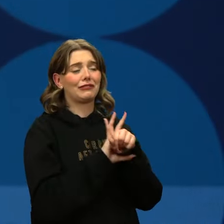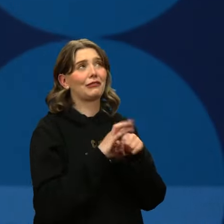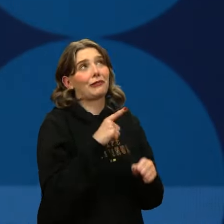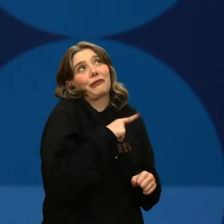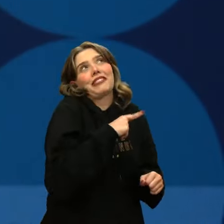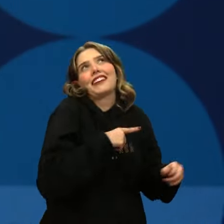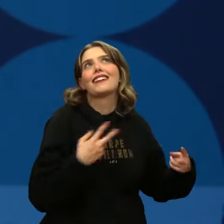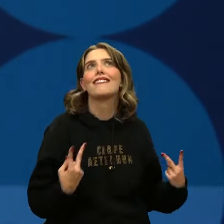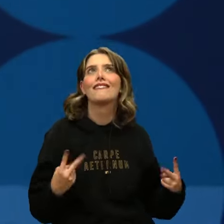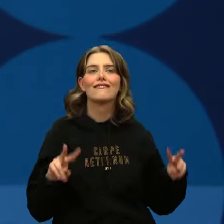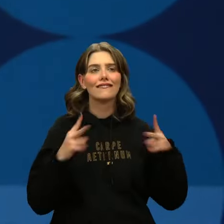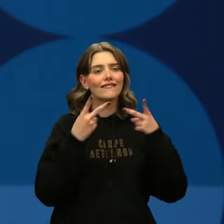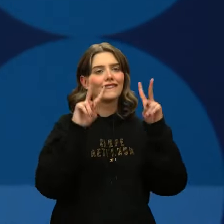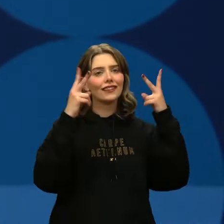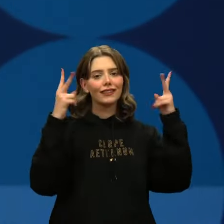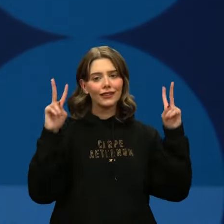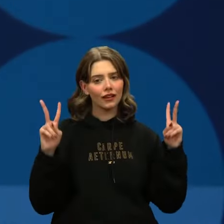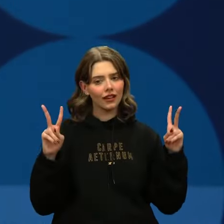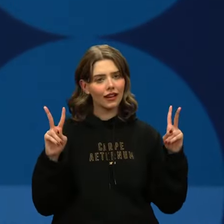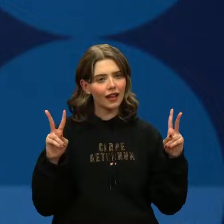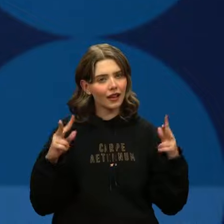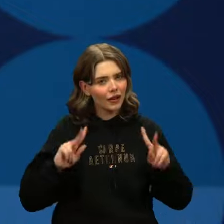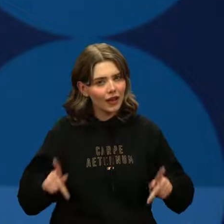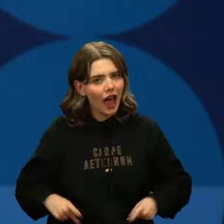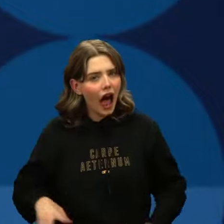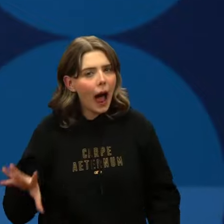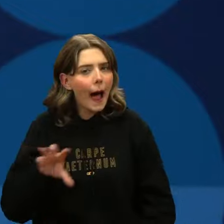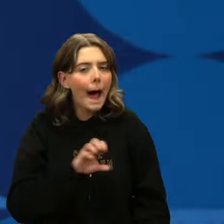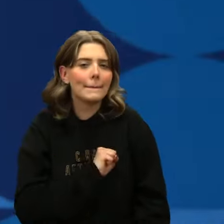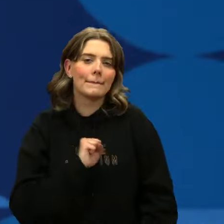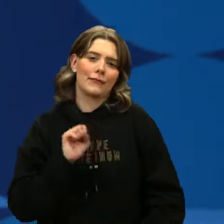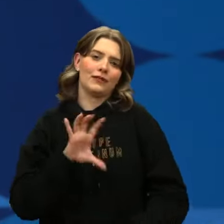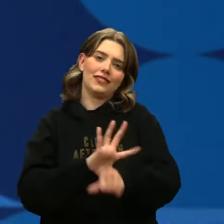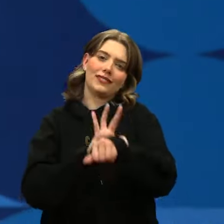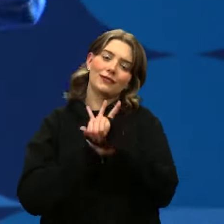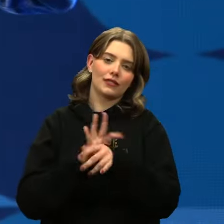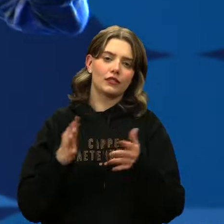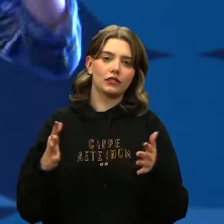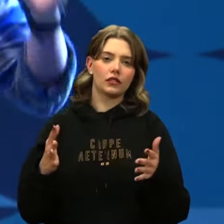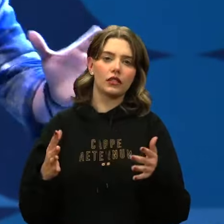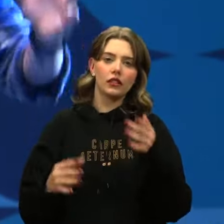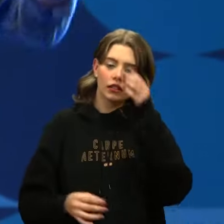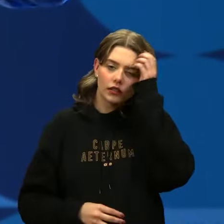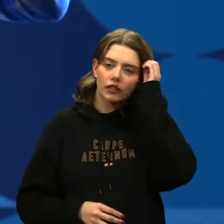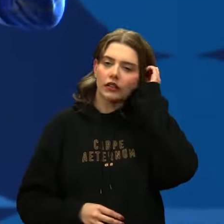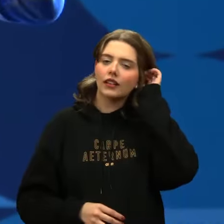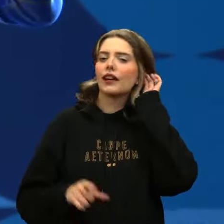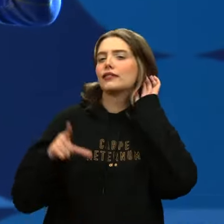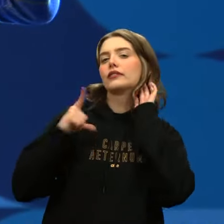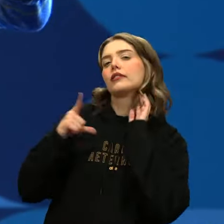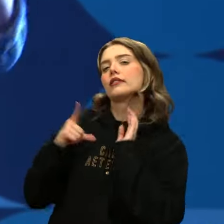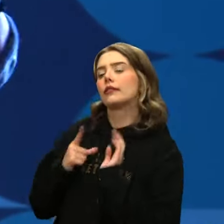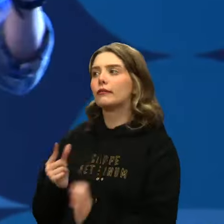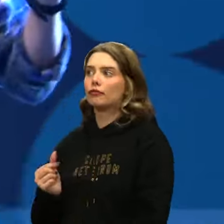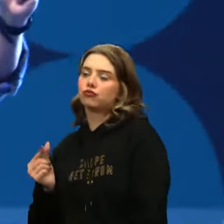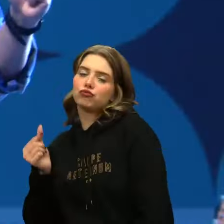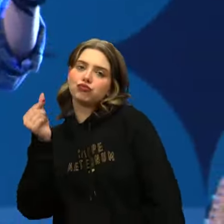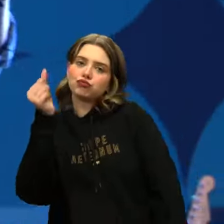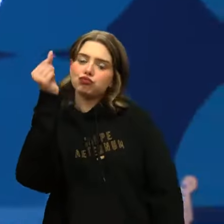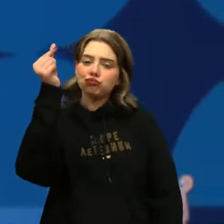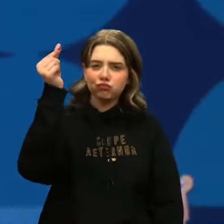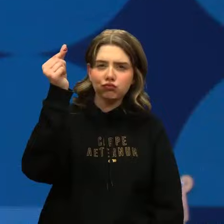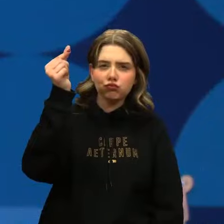sabe, o ser humano ama garantia. E a gente tenta buscar garantia em uma conta poupança forte, a gente tenta